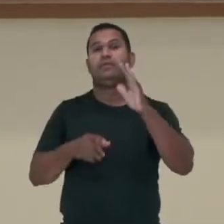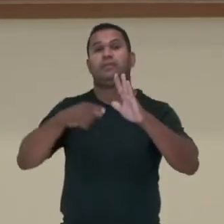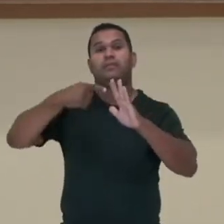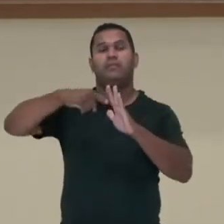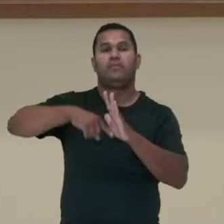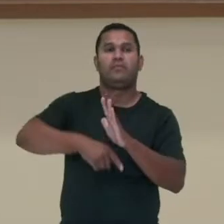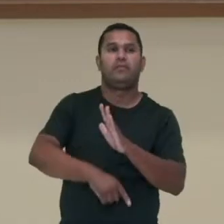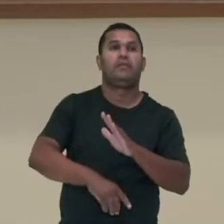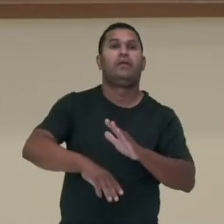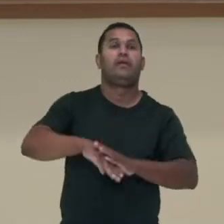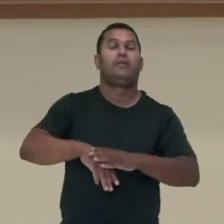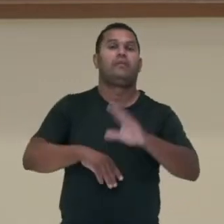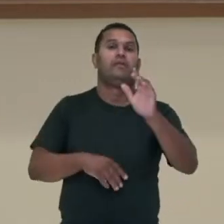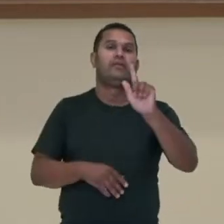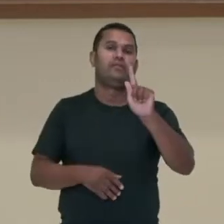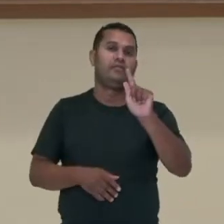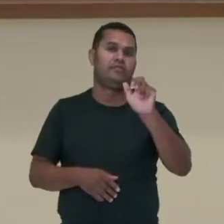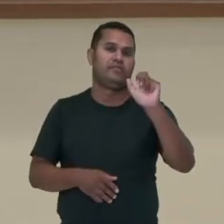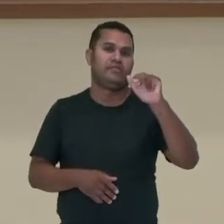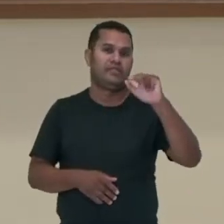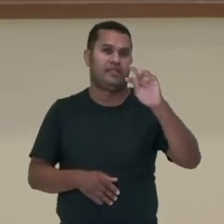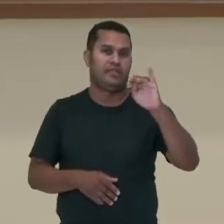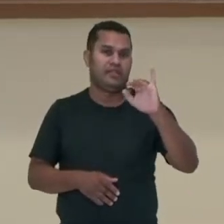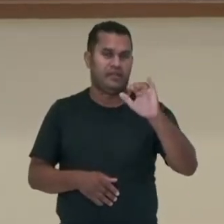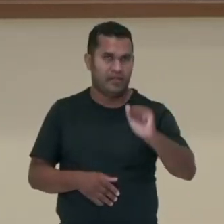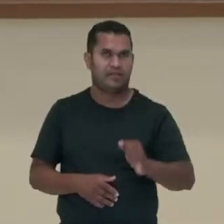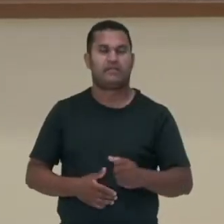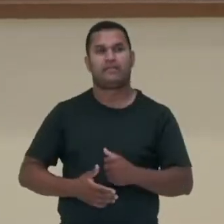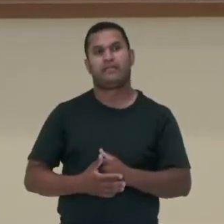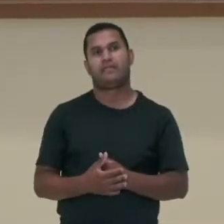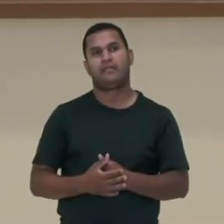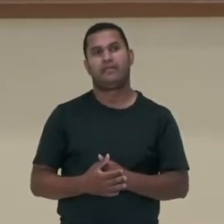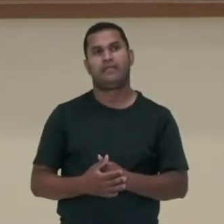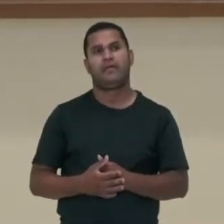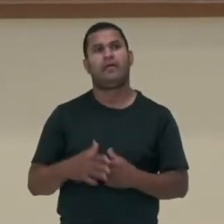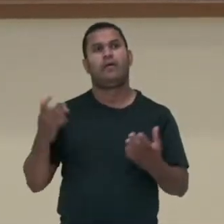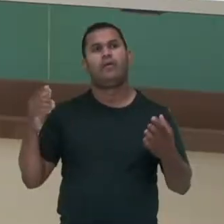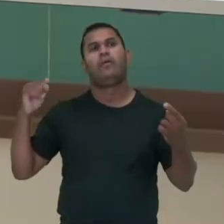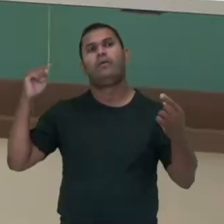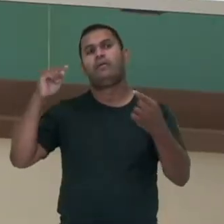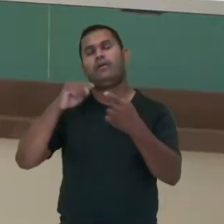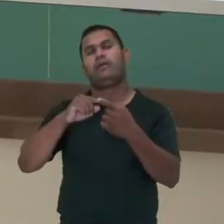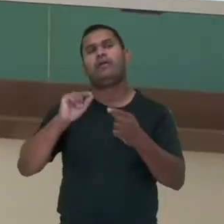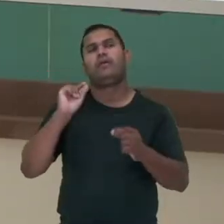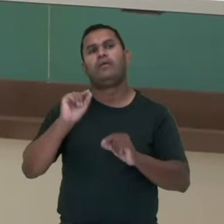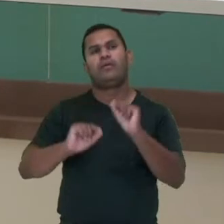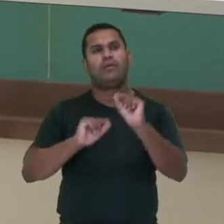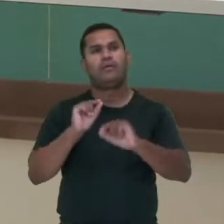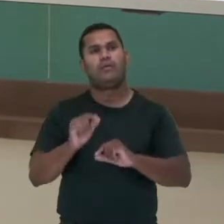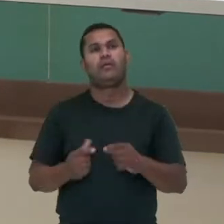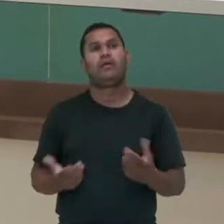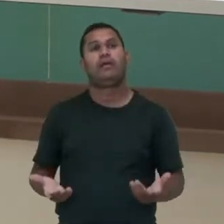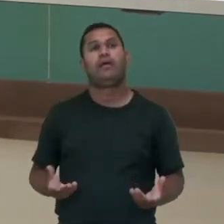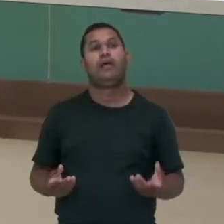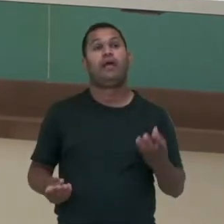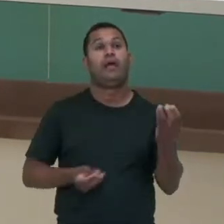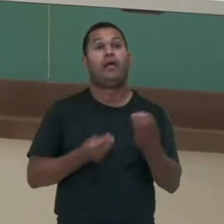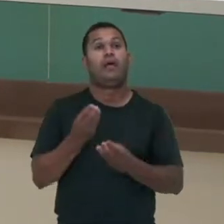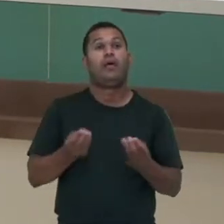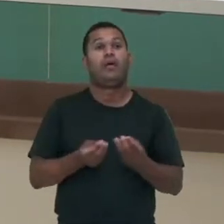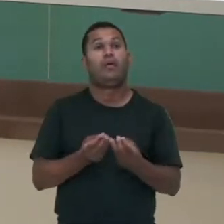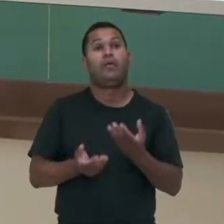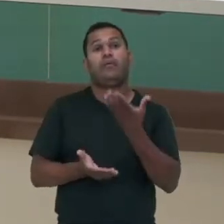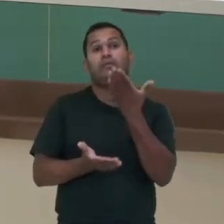a genética. São termos ali um pouquinho diferenciados, mas você vai tirar de letra isso aqui. Então o objetivo de hoje é conhecer e aplicar